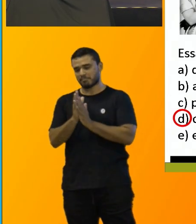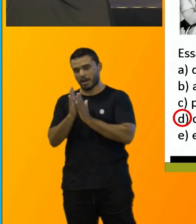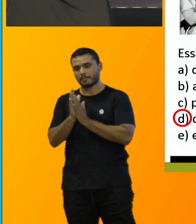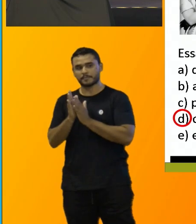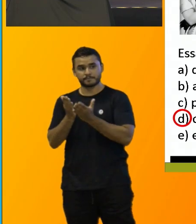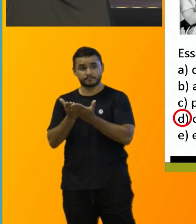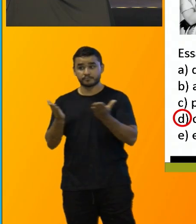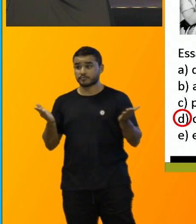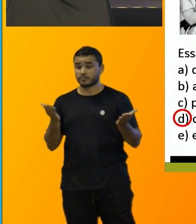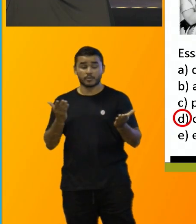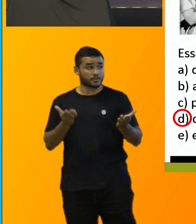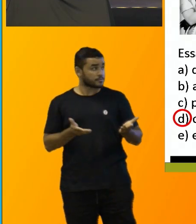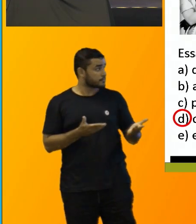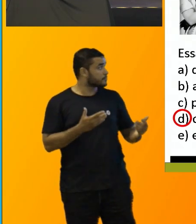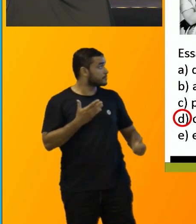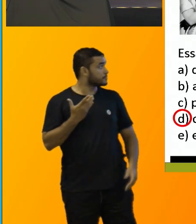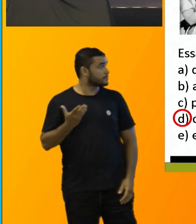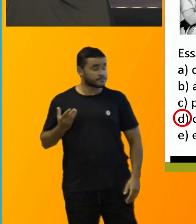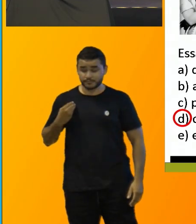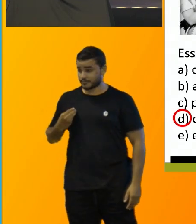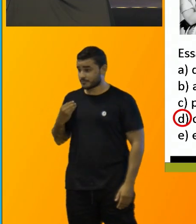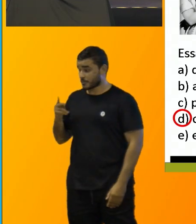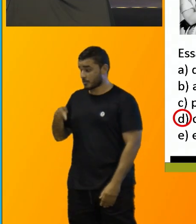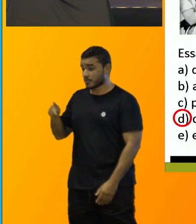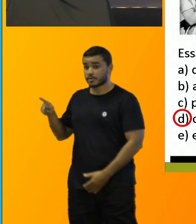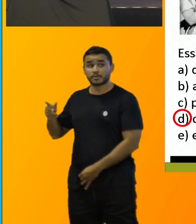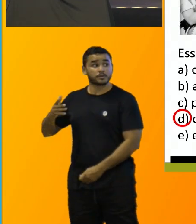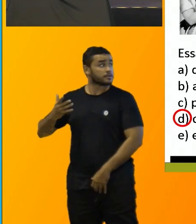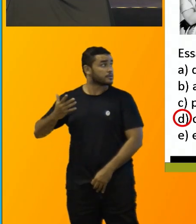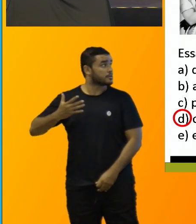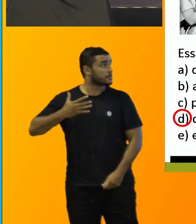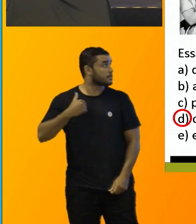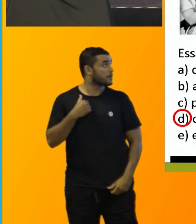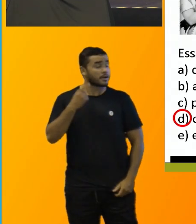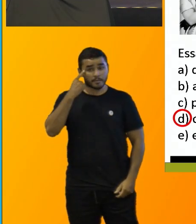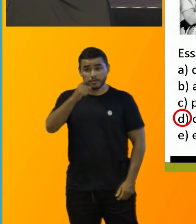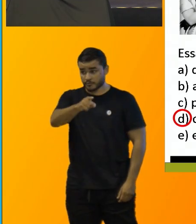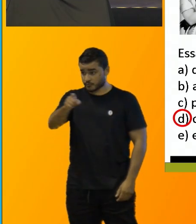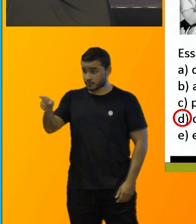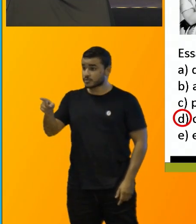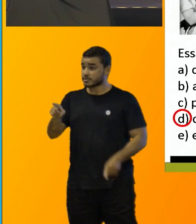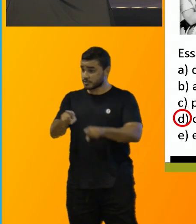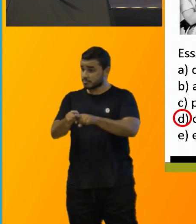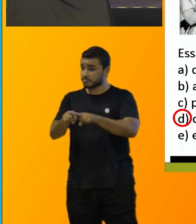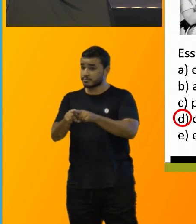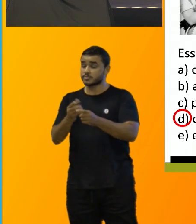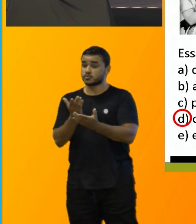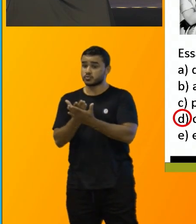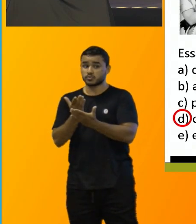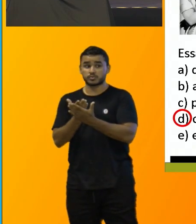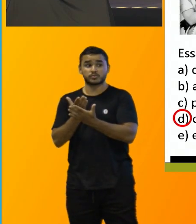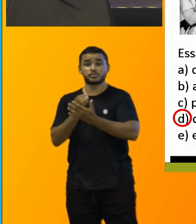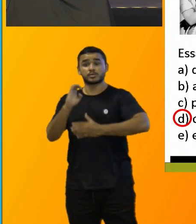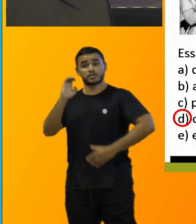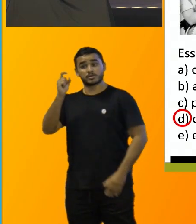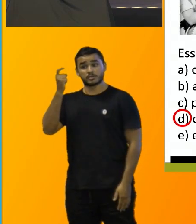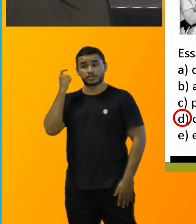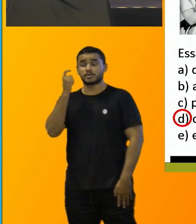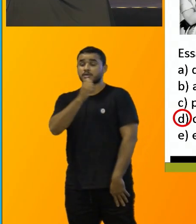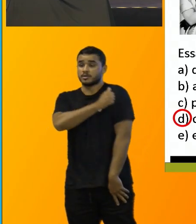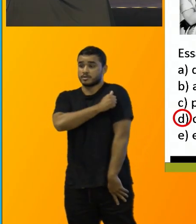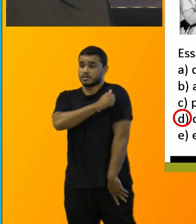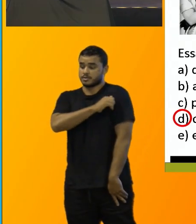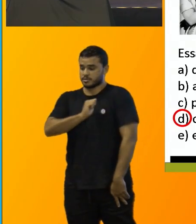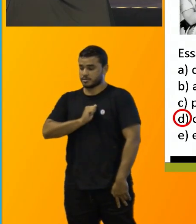aqui um colega professor. E esse colega professor, um dia esteve bem aí, sentado. Ele foi ex-participante